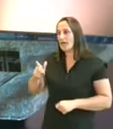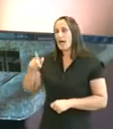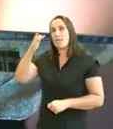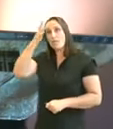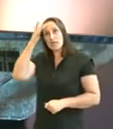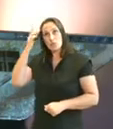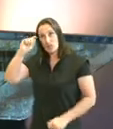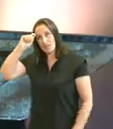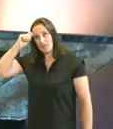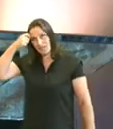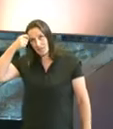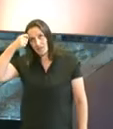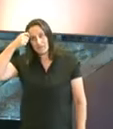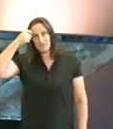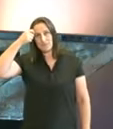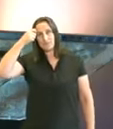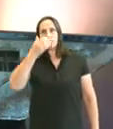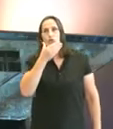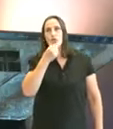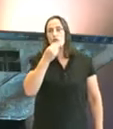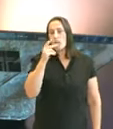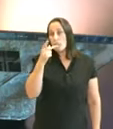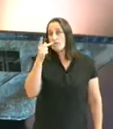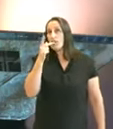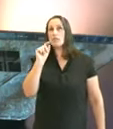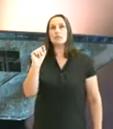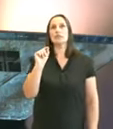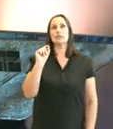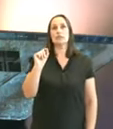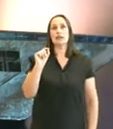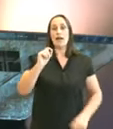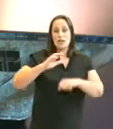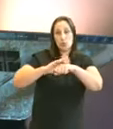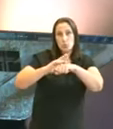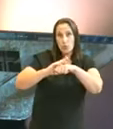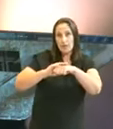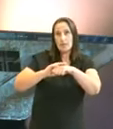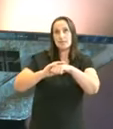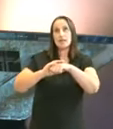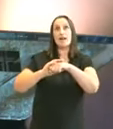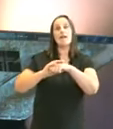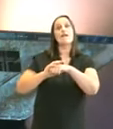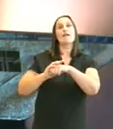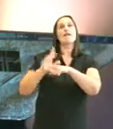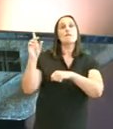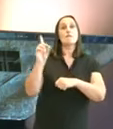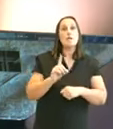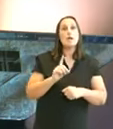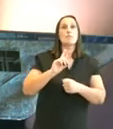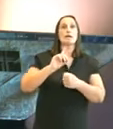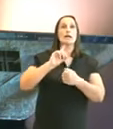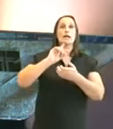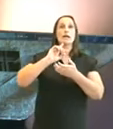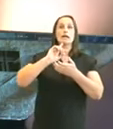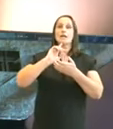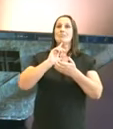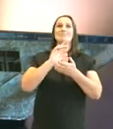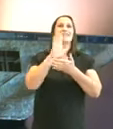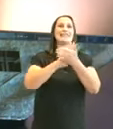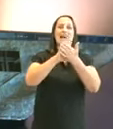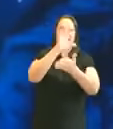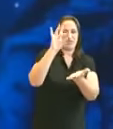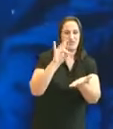esse que eu li, um deles, ele dizia assim: olha, essa enfermidade vem para dizer que nada disso é verdade